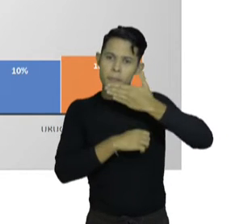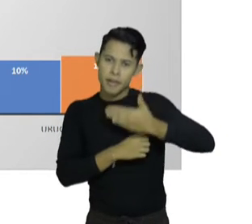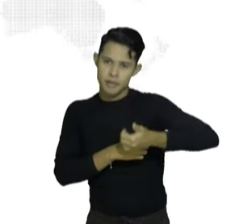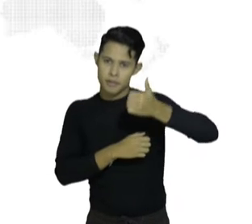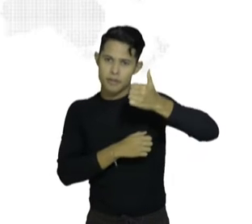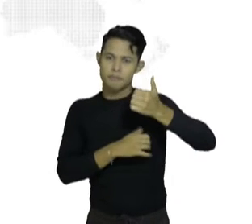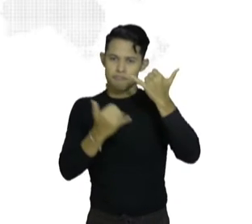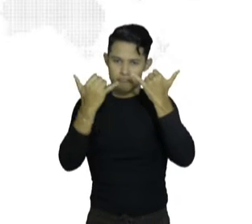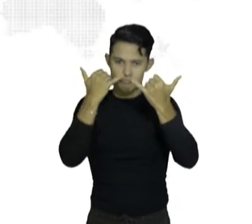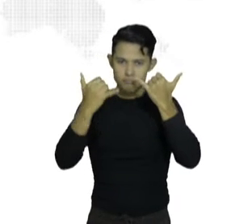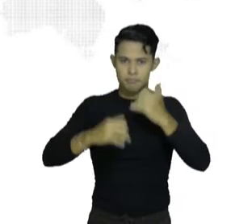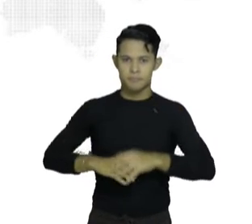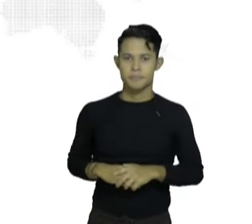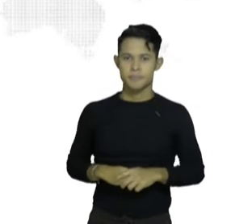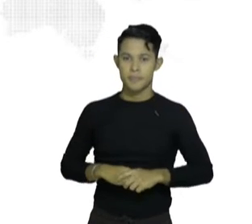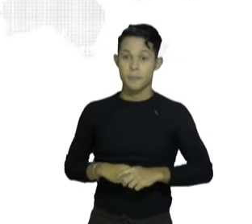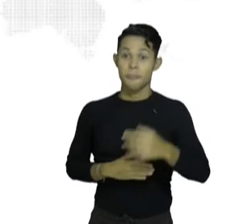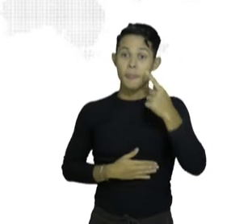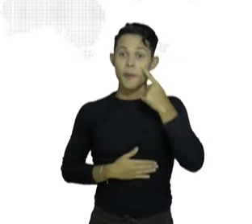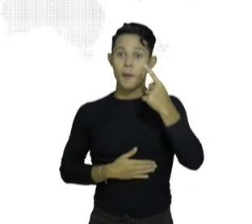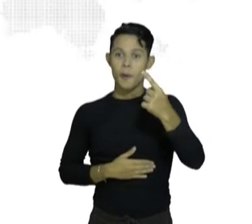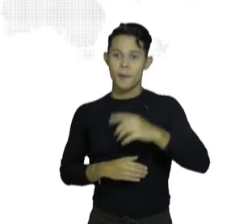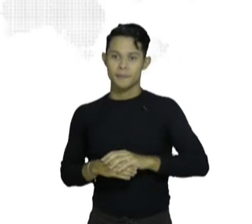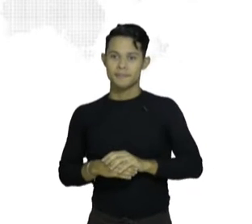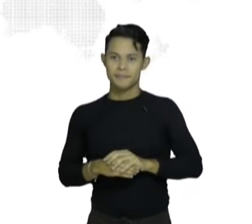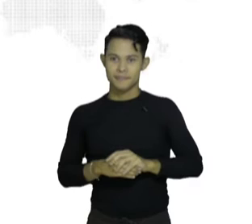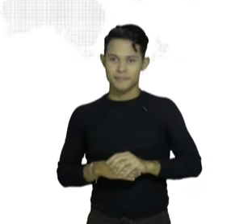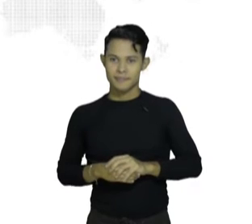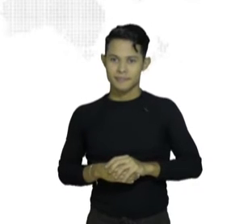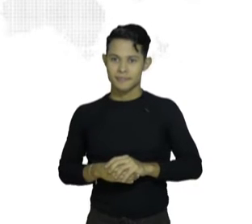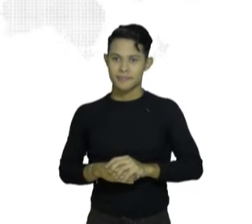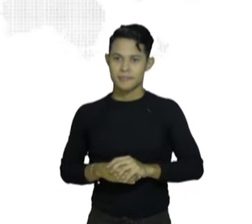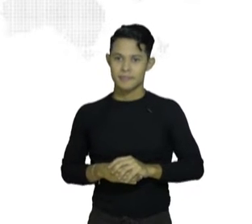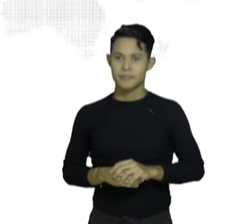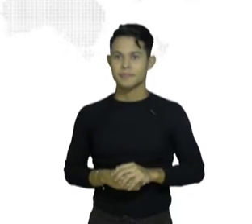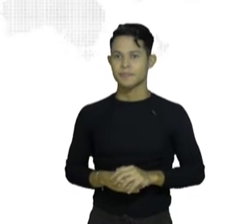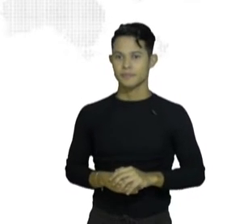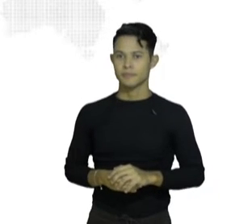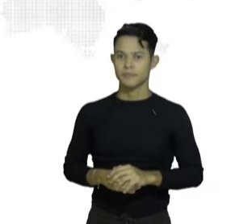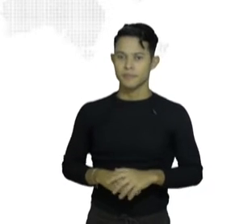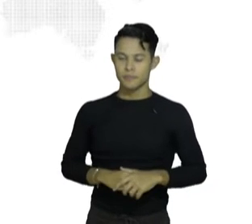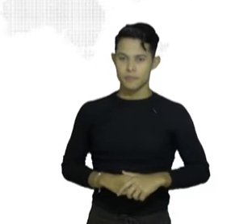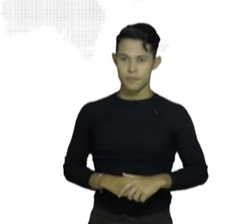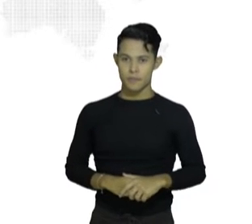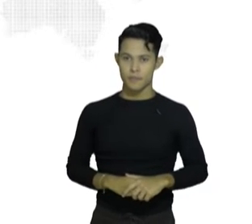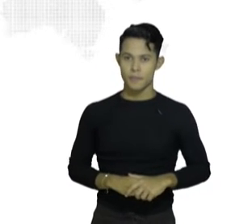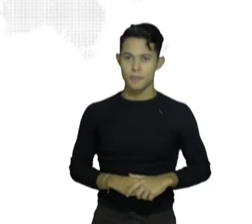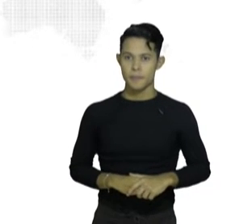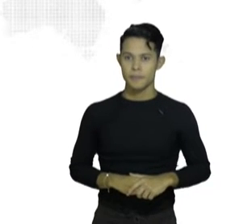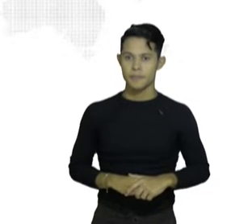nós mas um pouco aí eu faço a pergunta ela é realmente importante a gente já passou isso